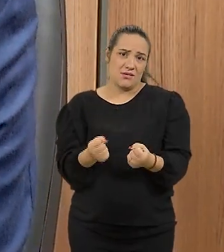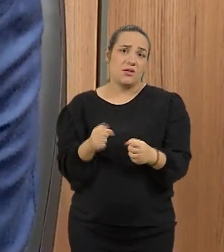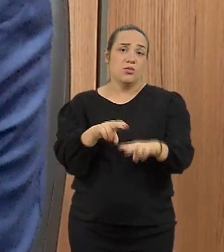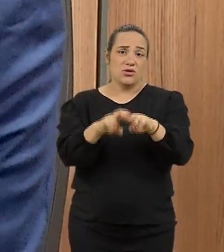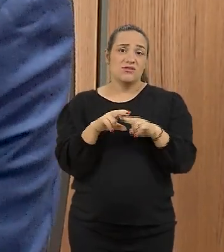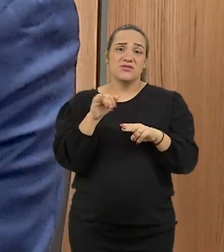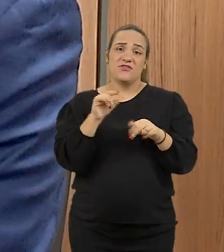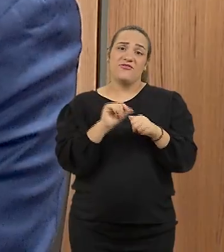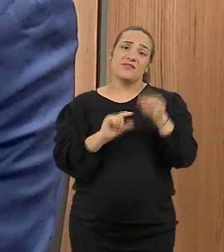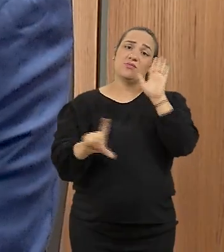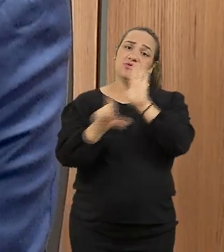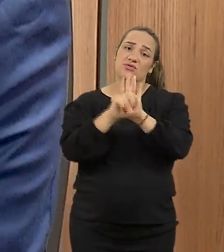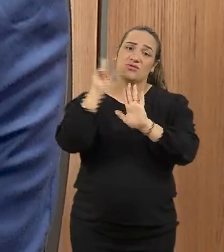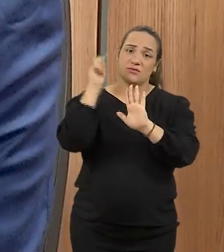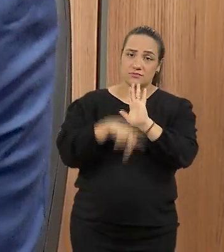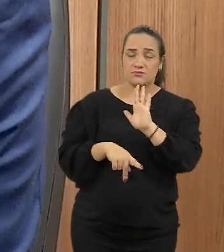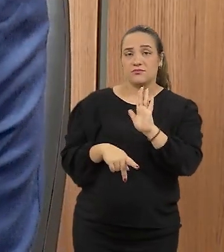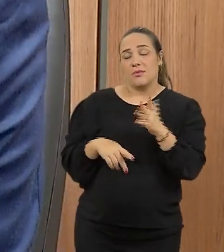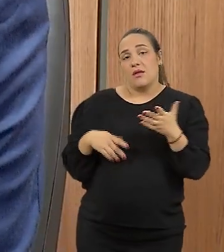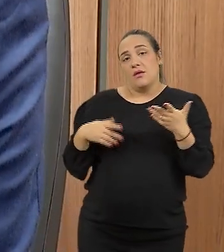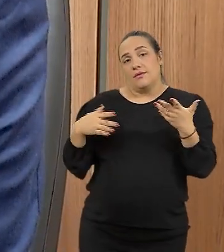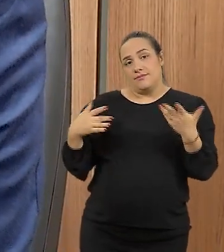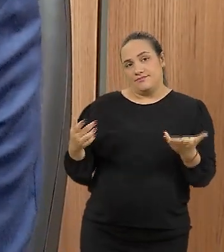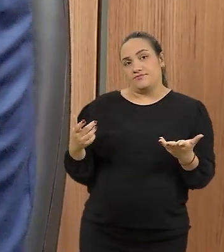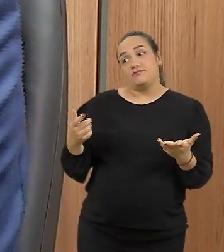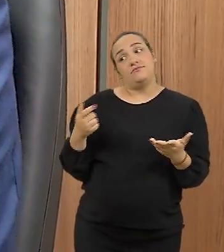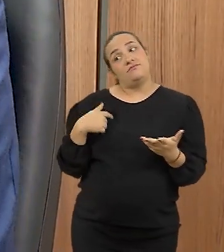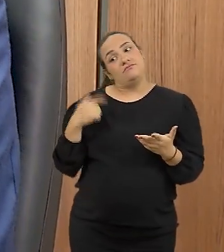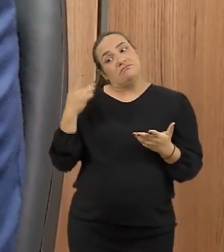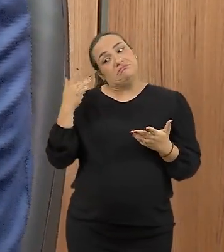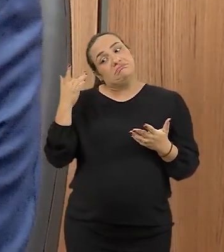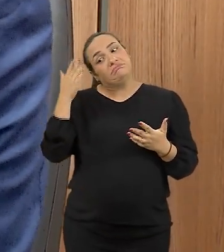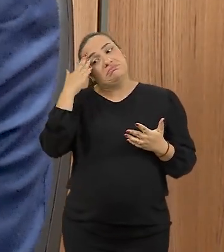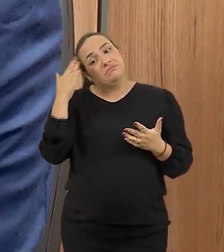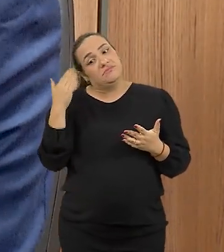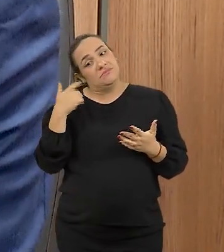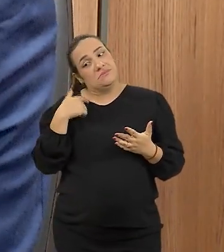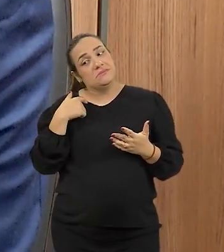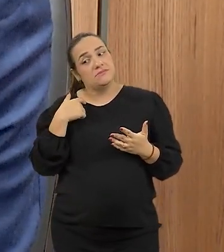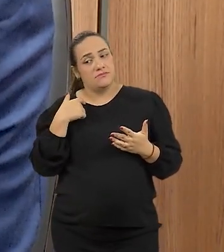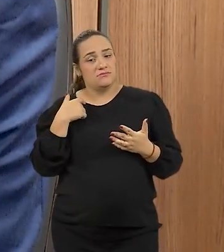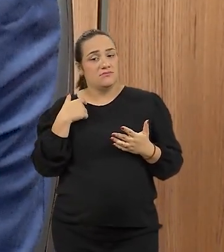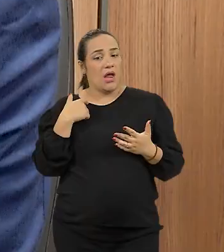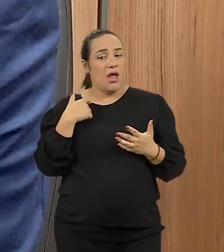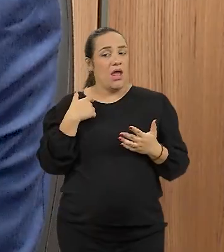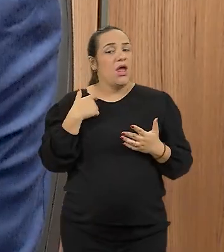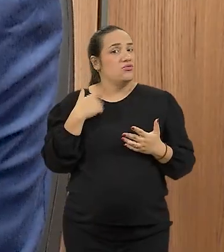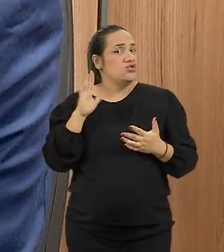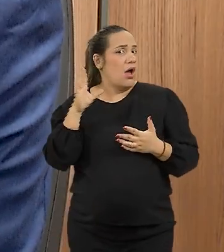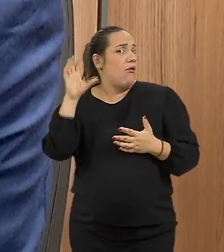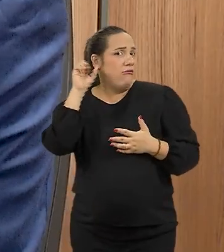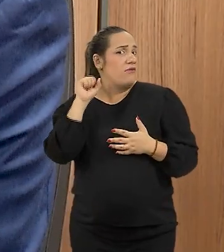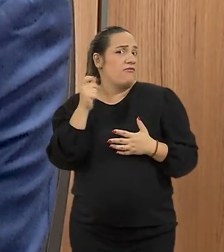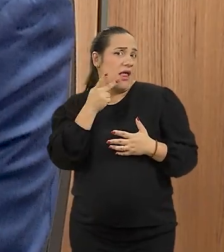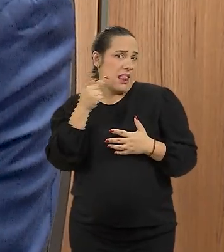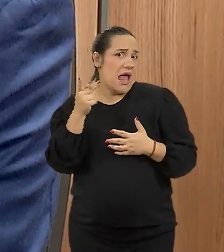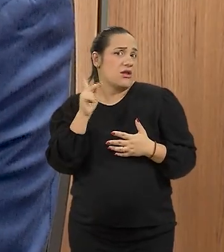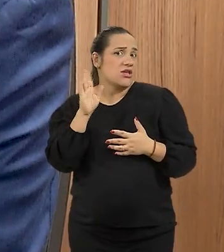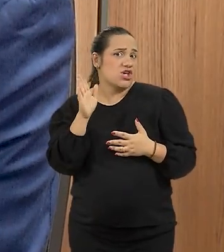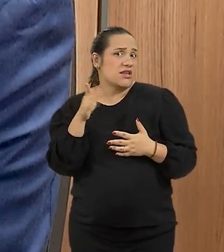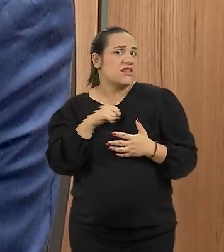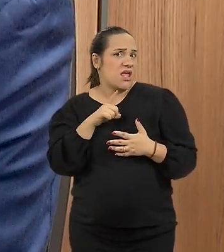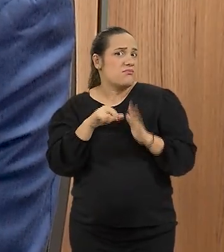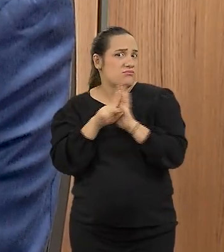projeto de lei que poderia ser incrementado, e segundo o que eu sei, o que eu ouvi dizer, e já há esse projeto, é